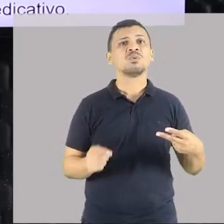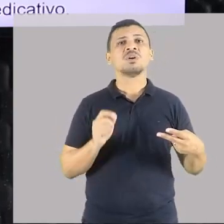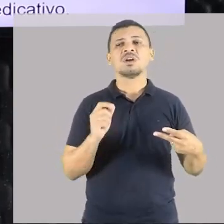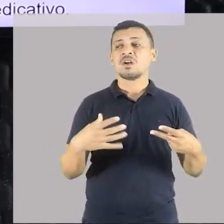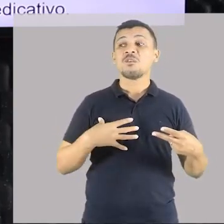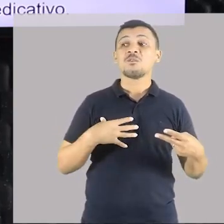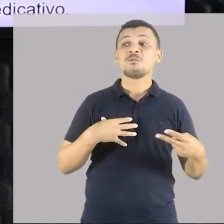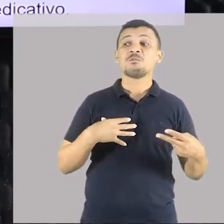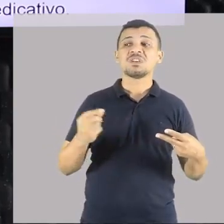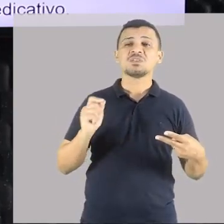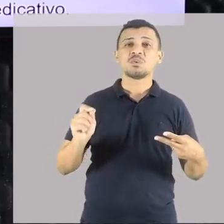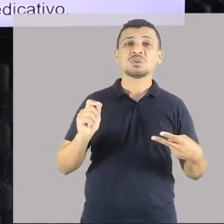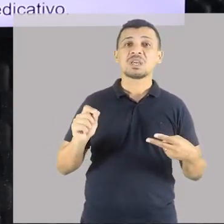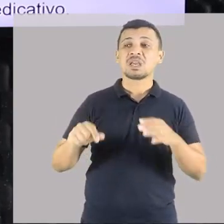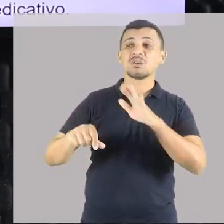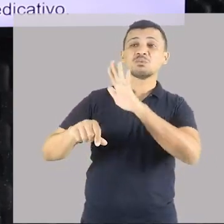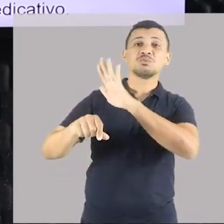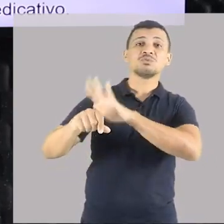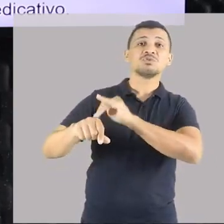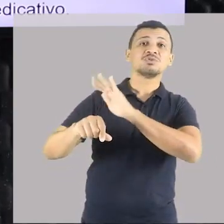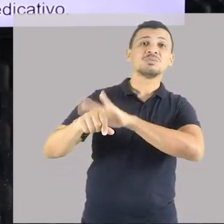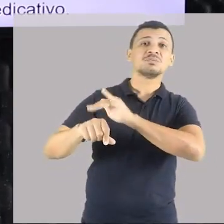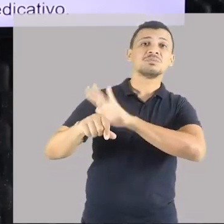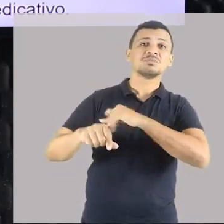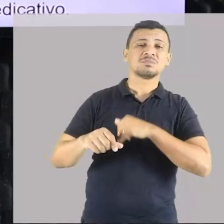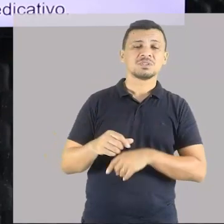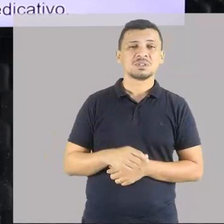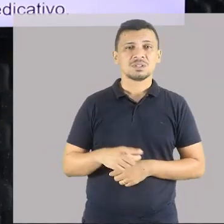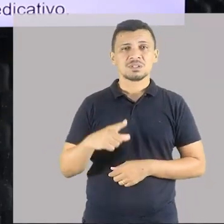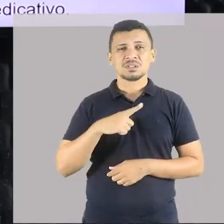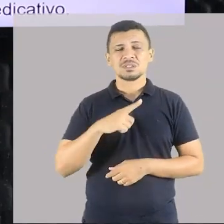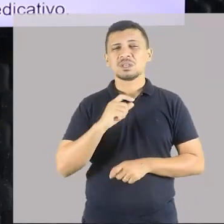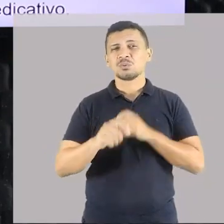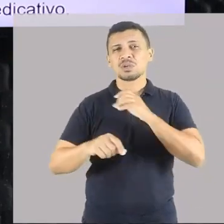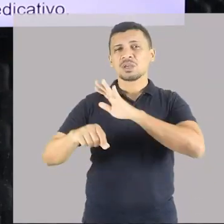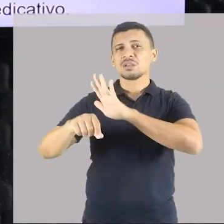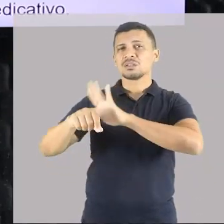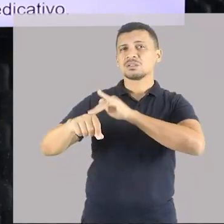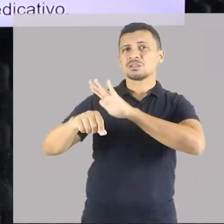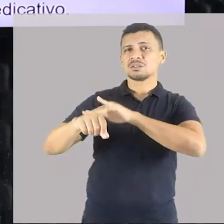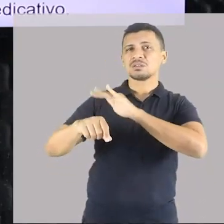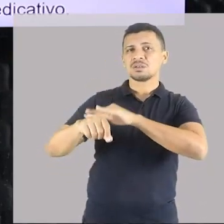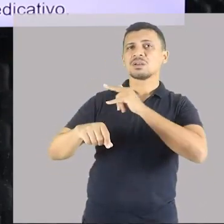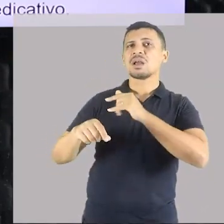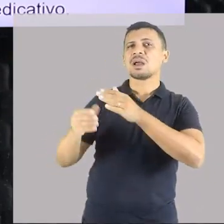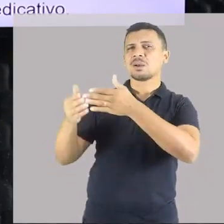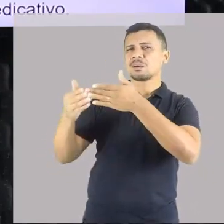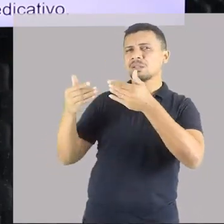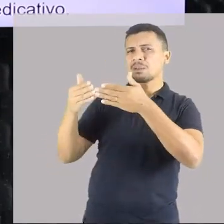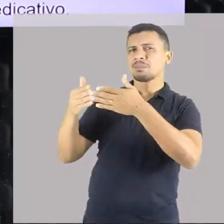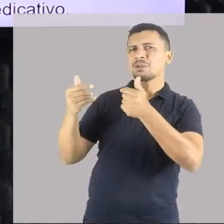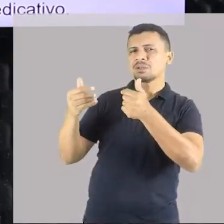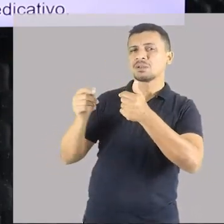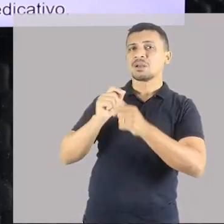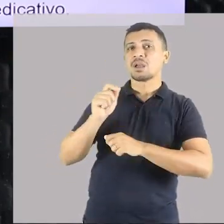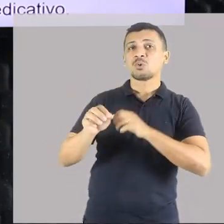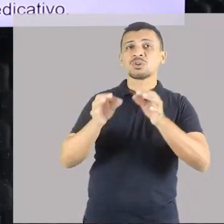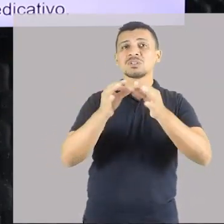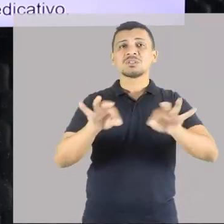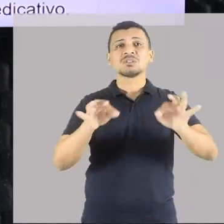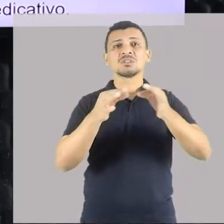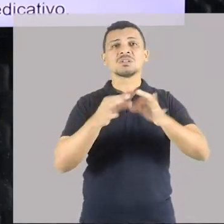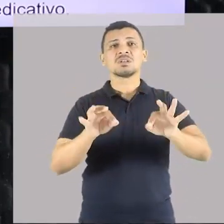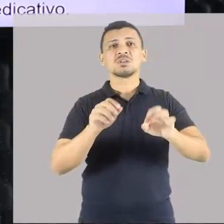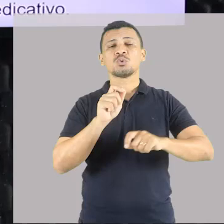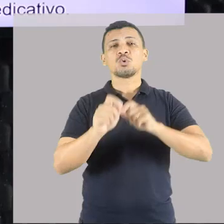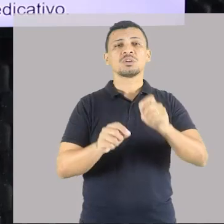é um chamamento. Sempre que tiver um chamamento, que a gente chama de interpelação, isso é sintaticamente